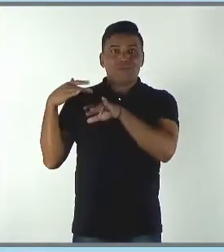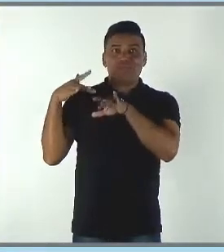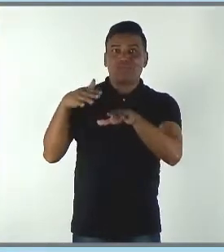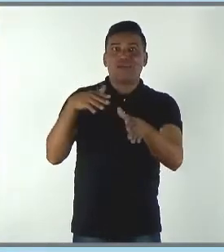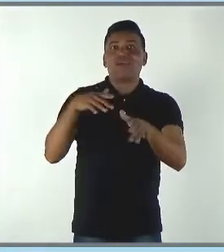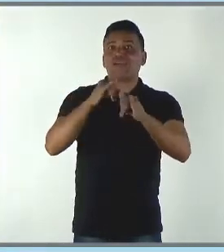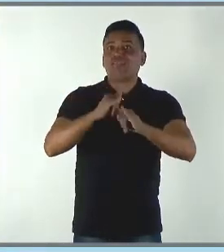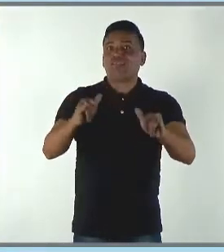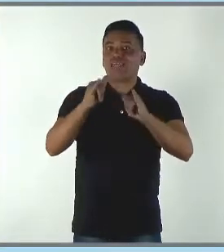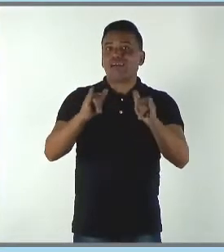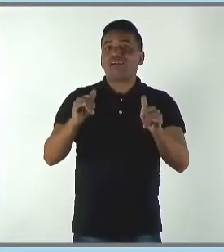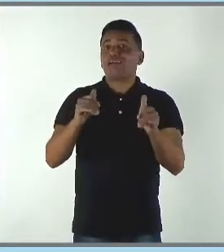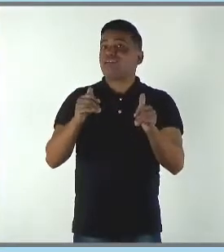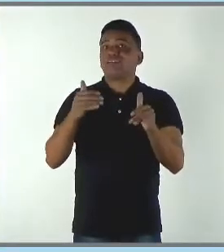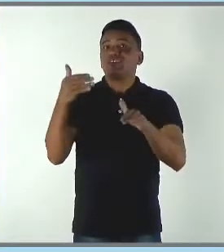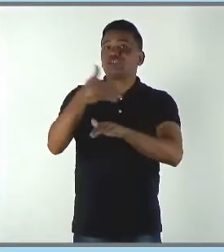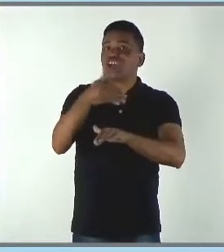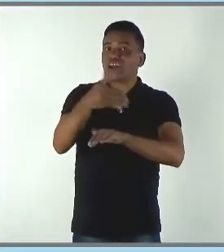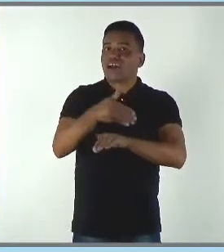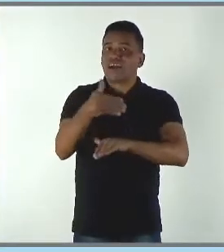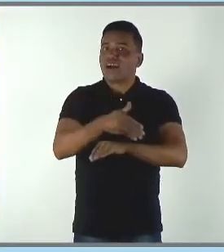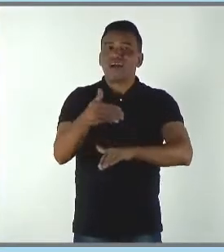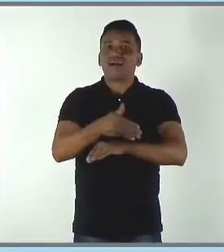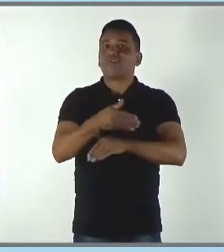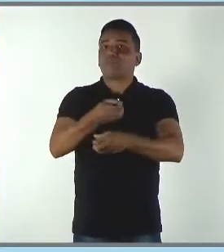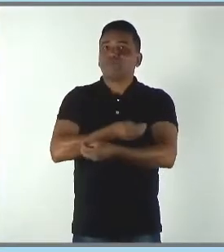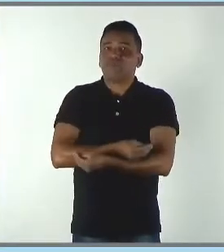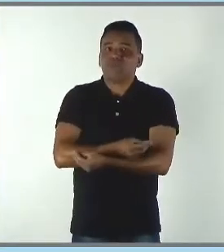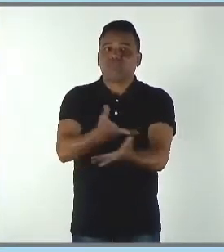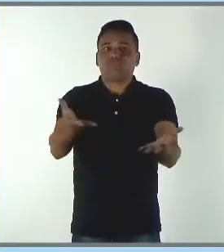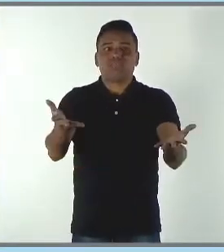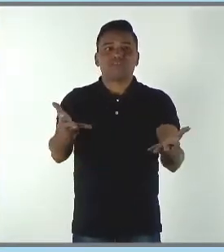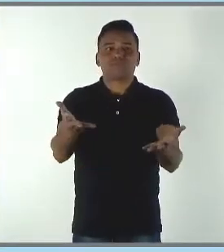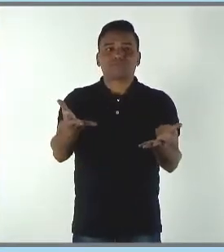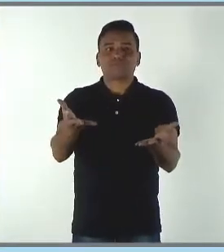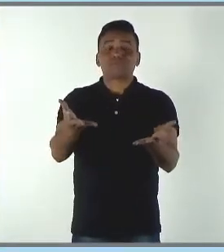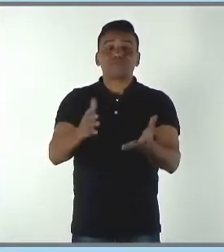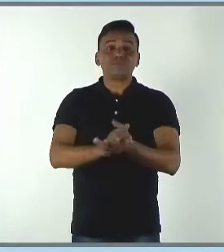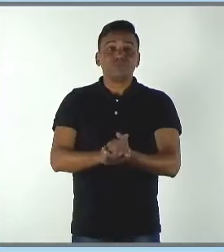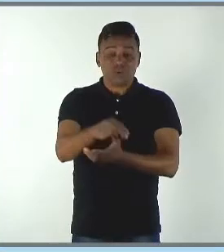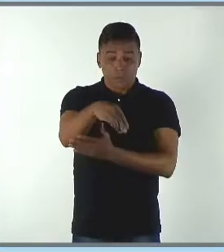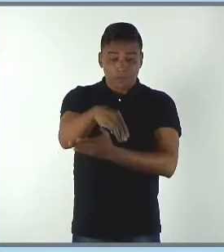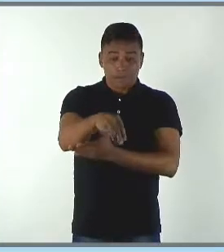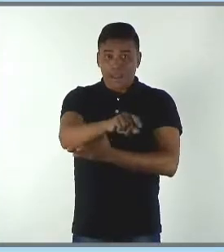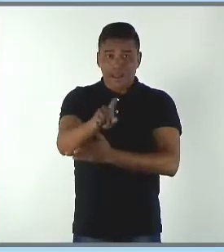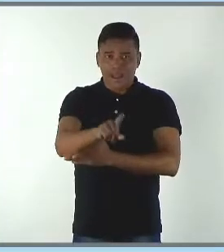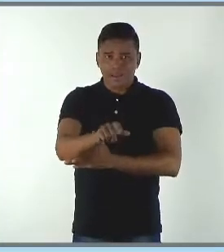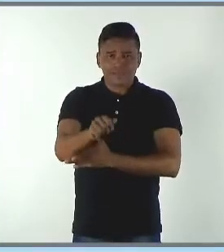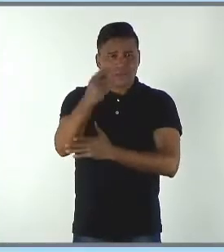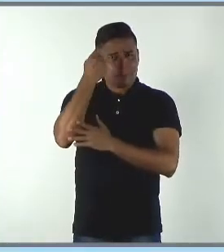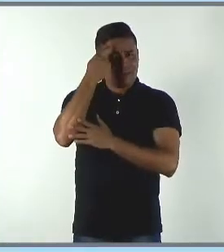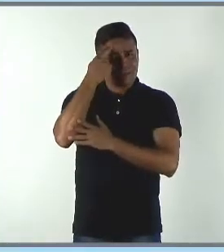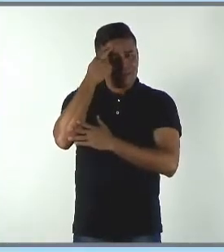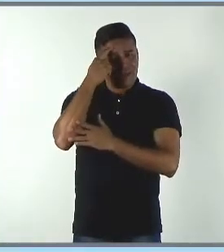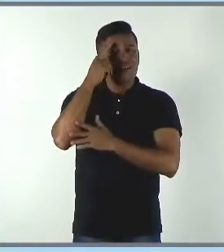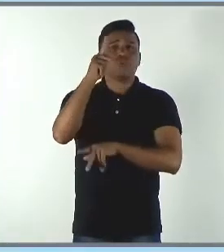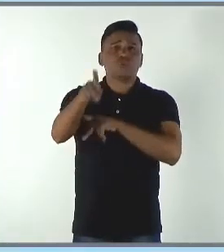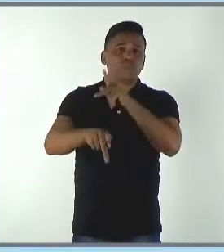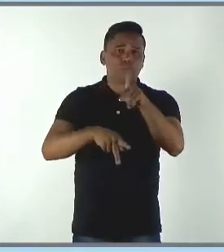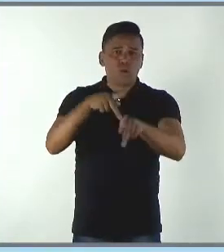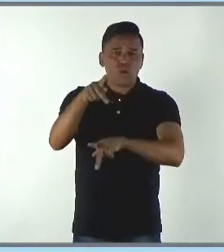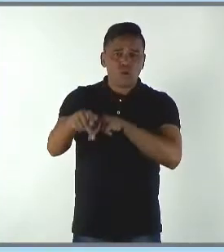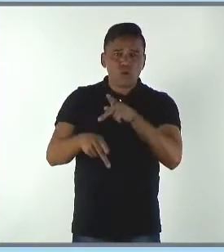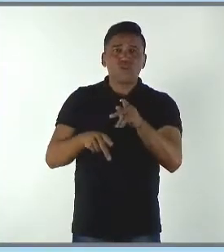maneira muito restrita aos grandes canais de circulação. A Masa estava pensando em populações periféricas, de meio